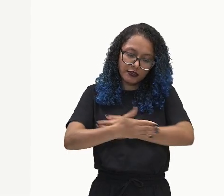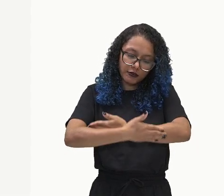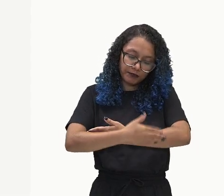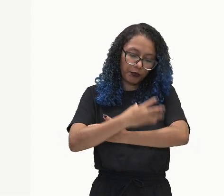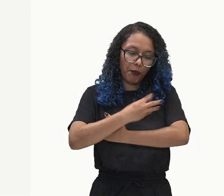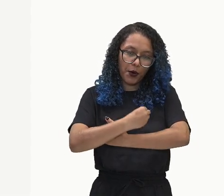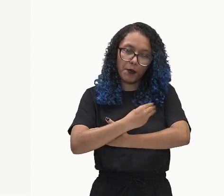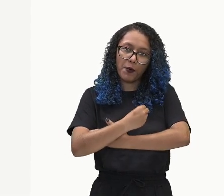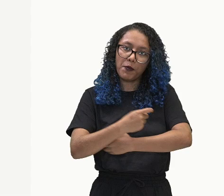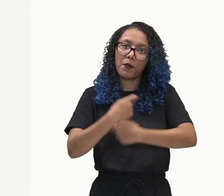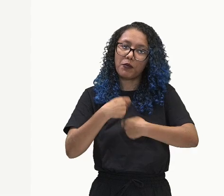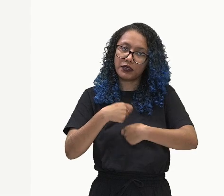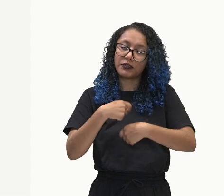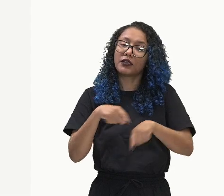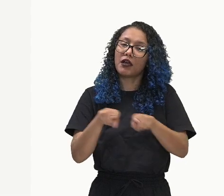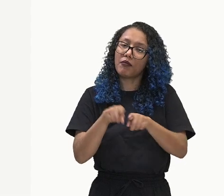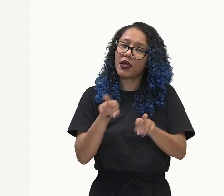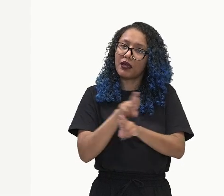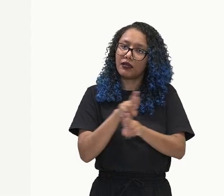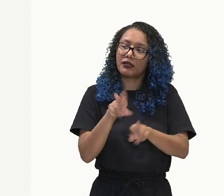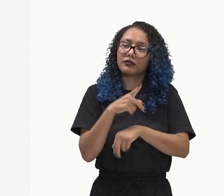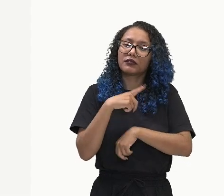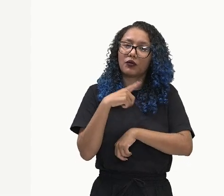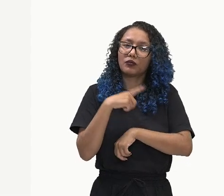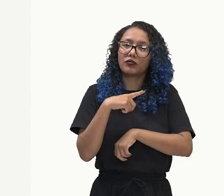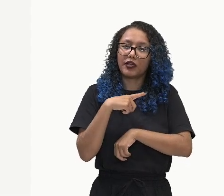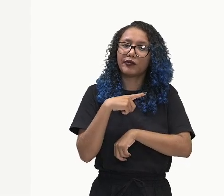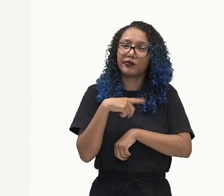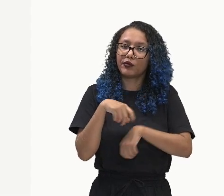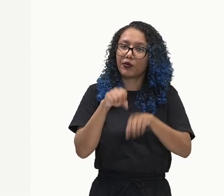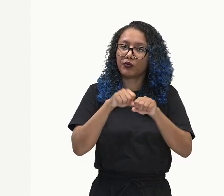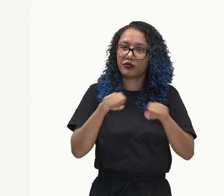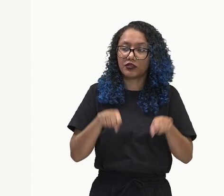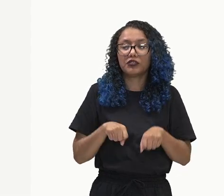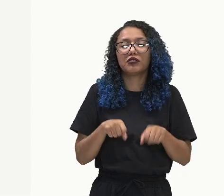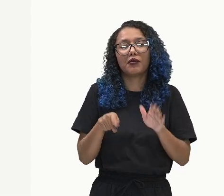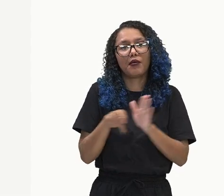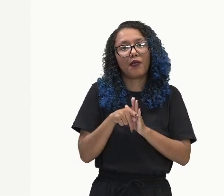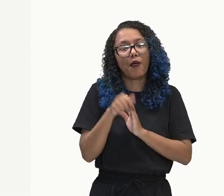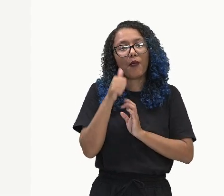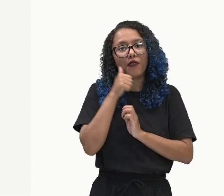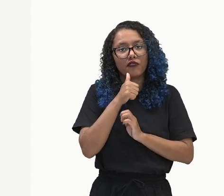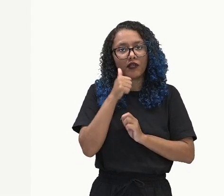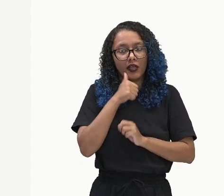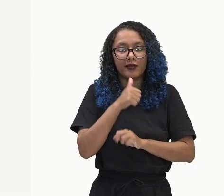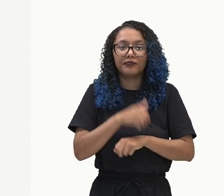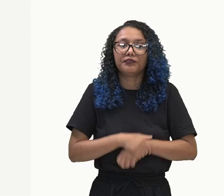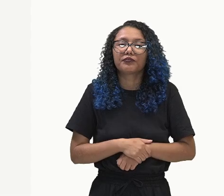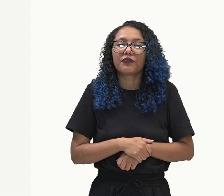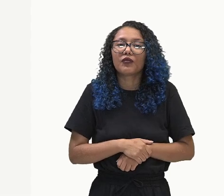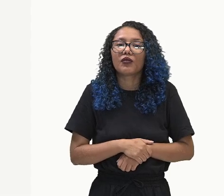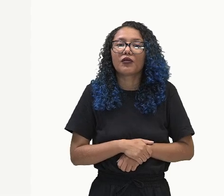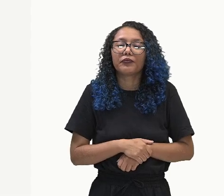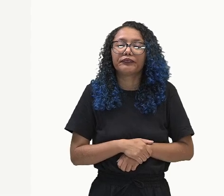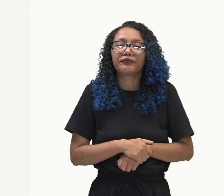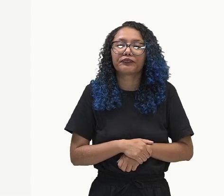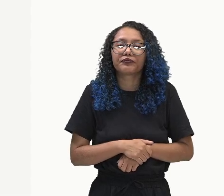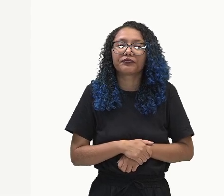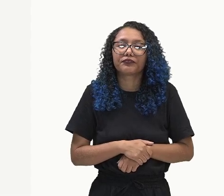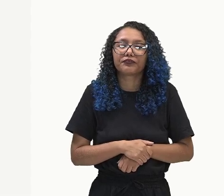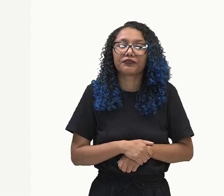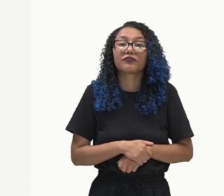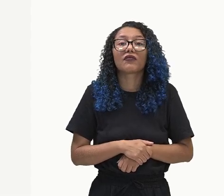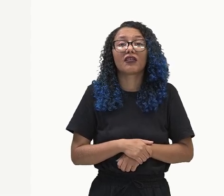ligadas indiretamente ao aparelho reprodutor feminino. Um dos tipos de câncer mais comuns